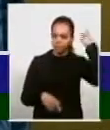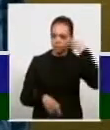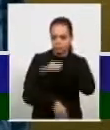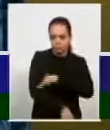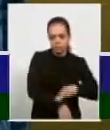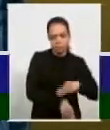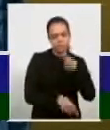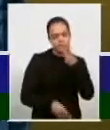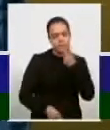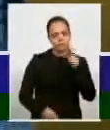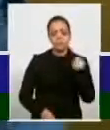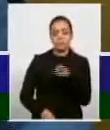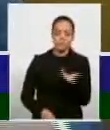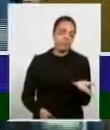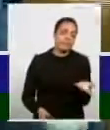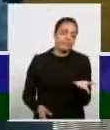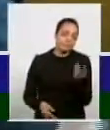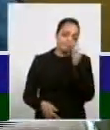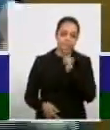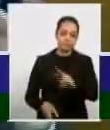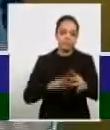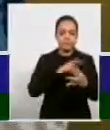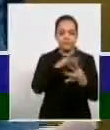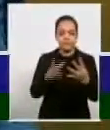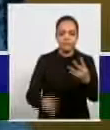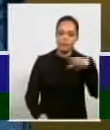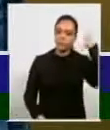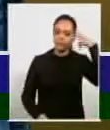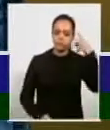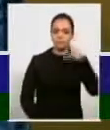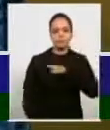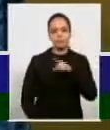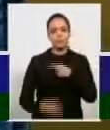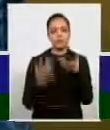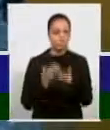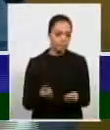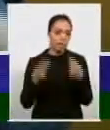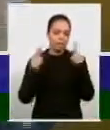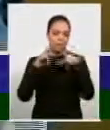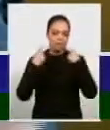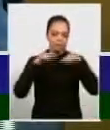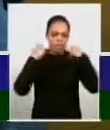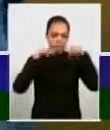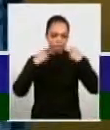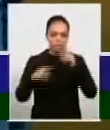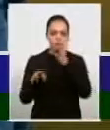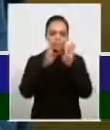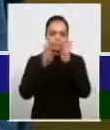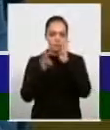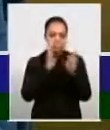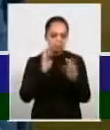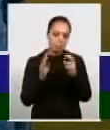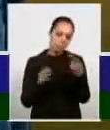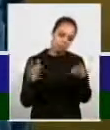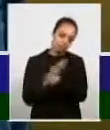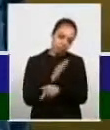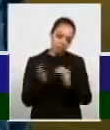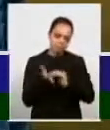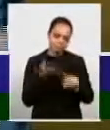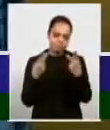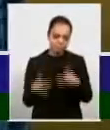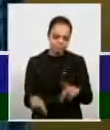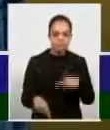Bretas, nós vimos, vários vereadores estão recebendo essas reclamações através do Facebook ou mesmo do gabinete, e nós